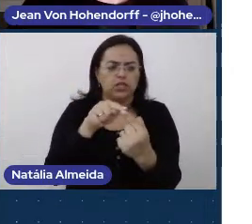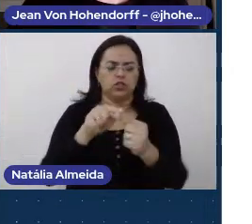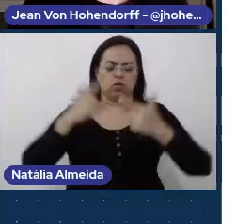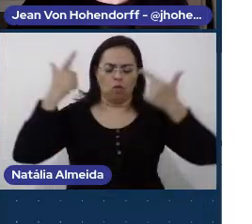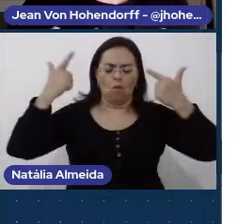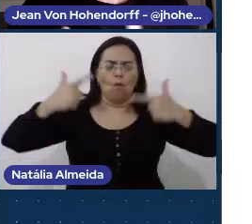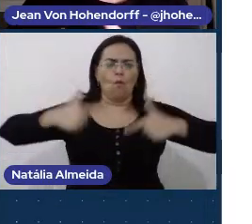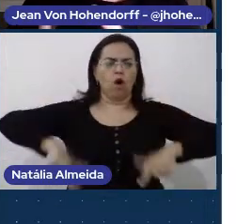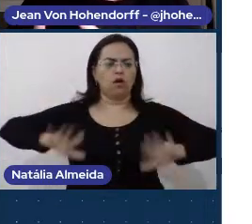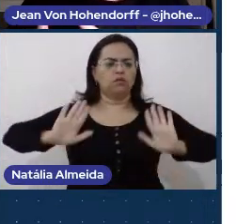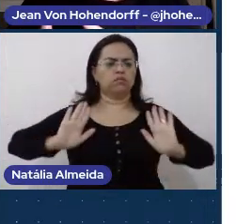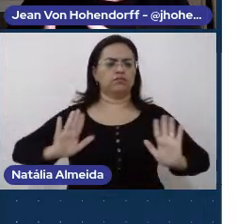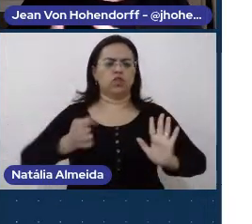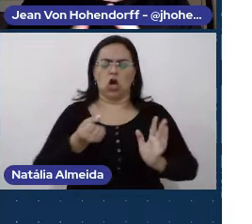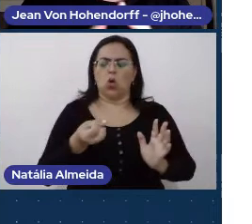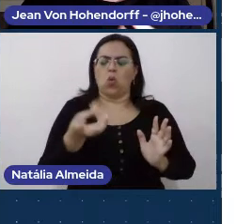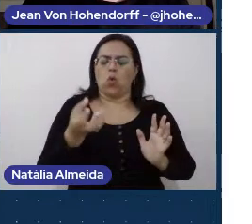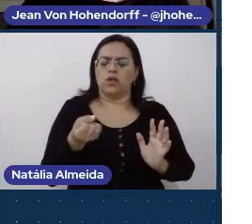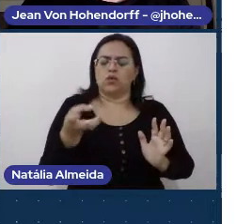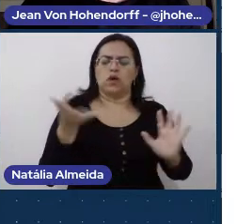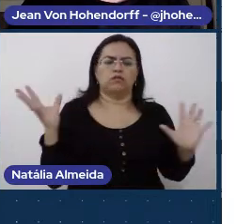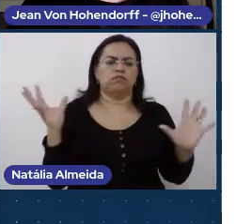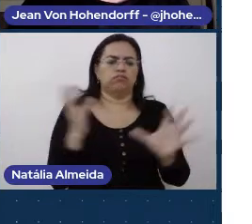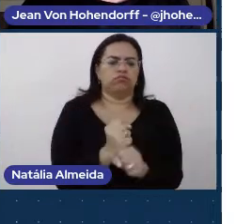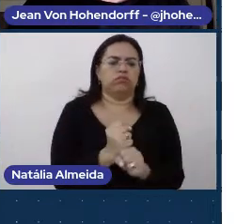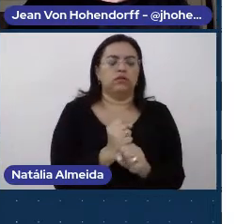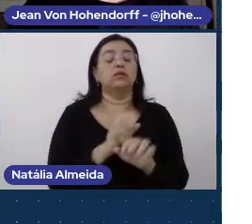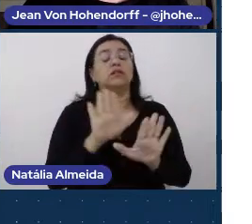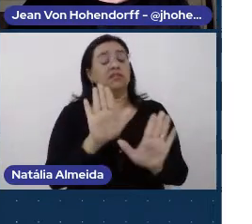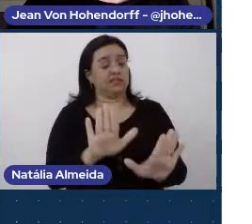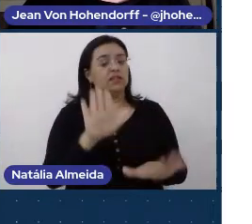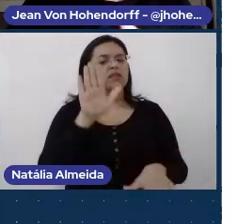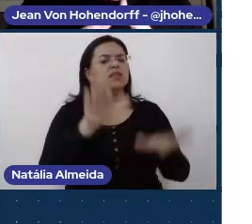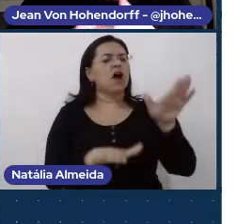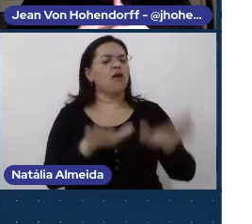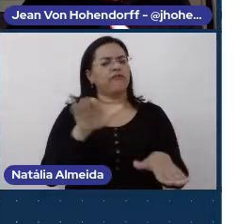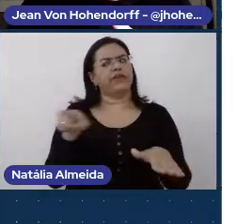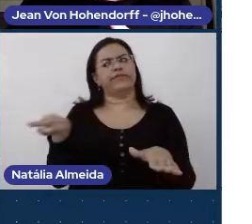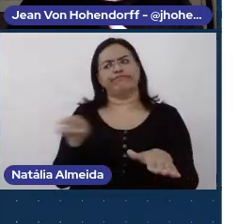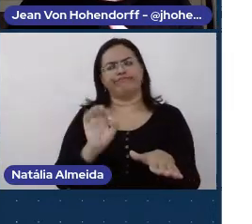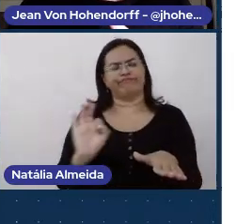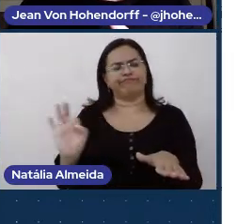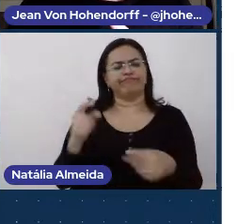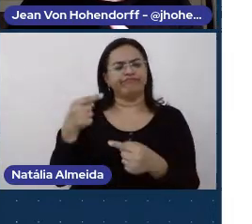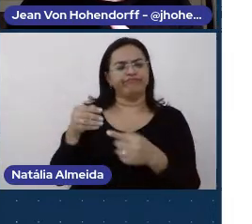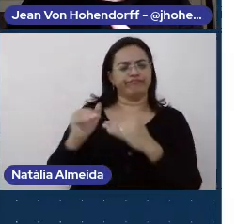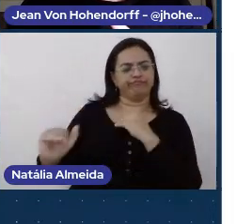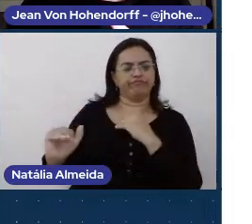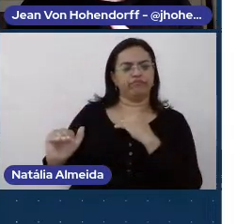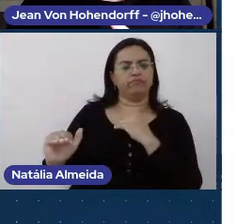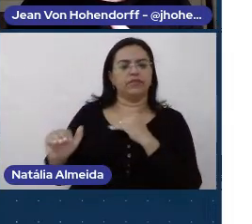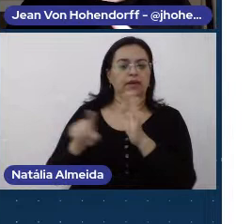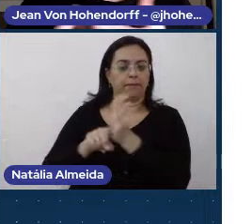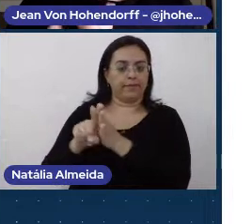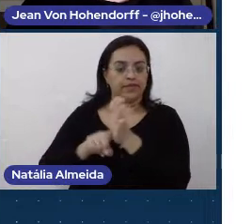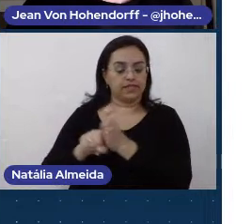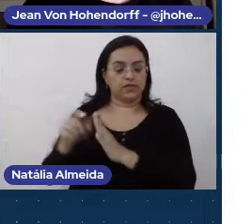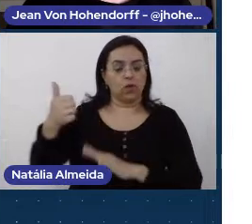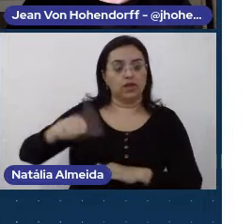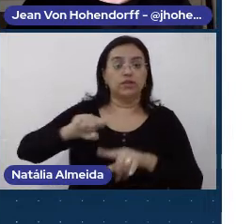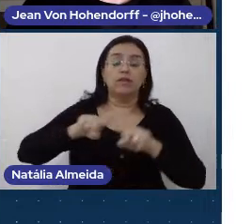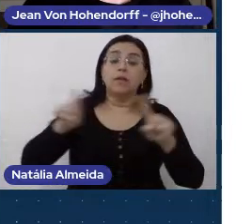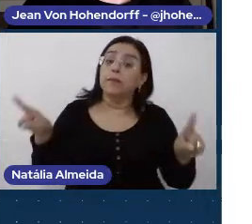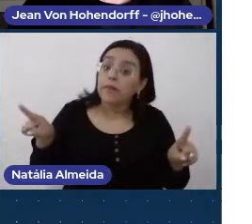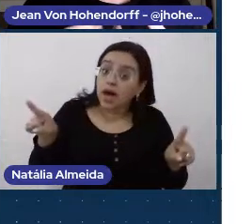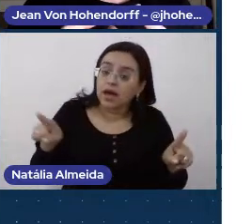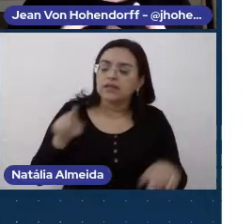pela quantificação, talvez a pesquisa qualitativa não se encaixe nisso. Mas eu espero que vocês